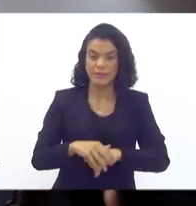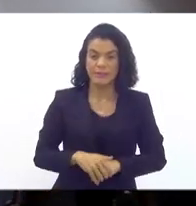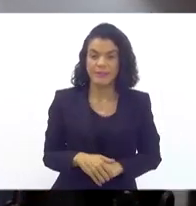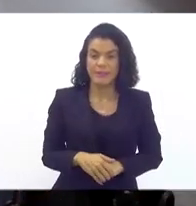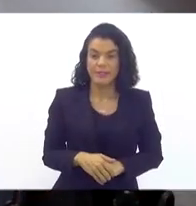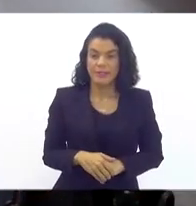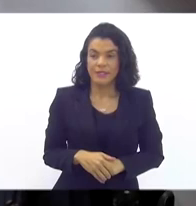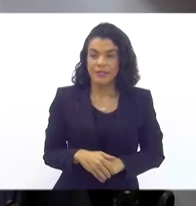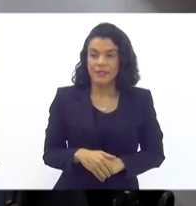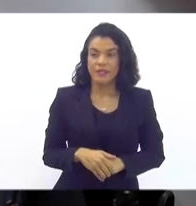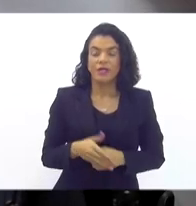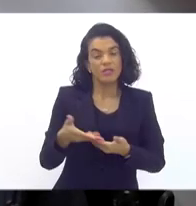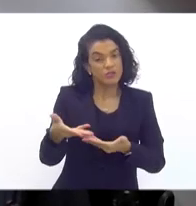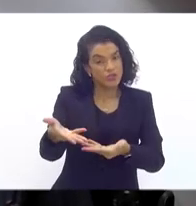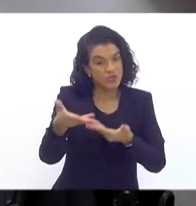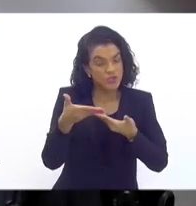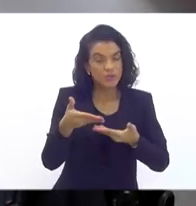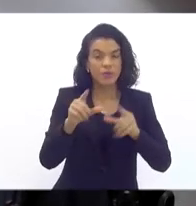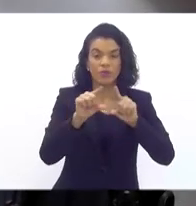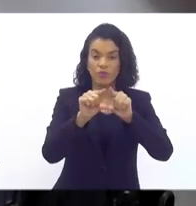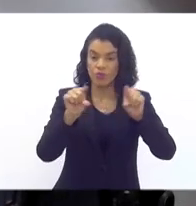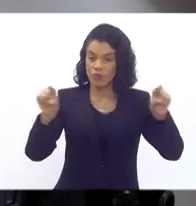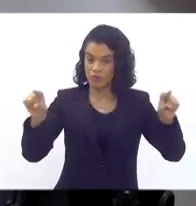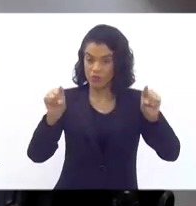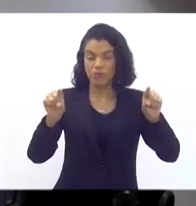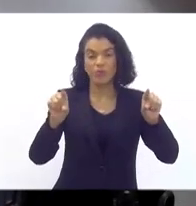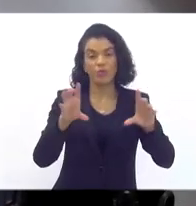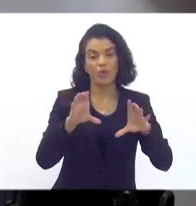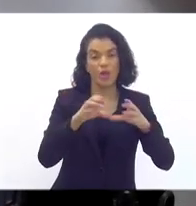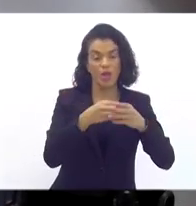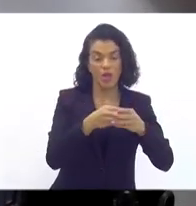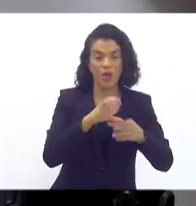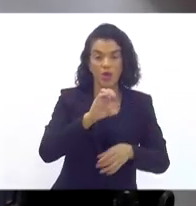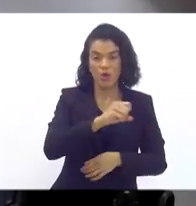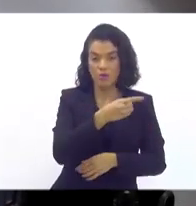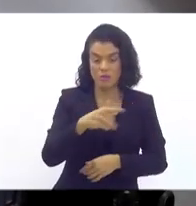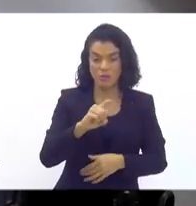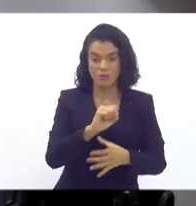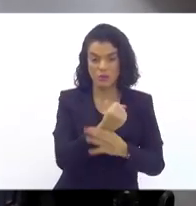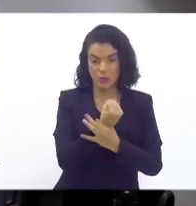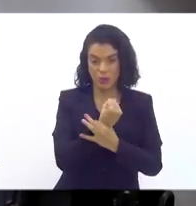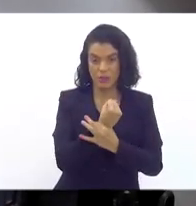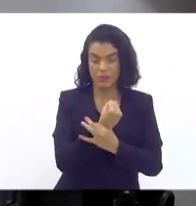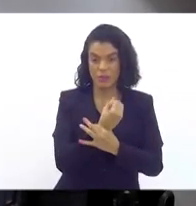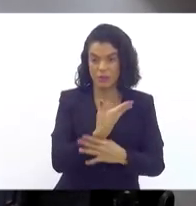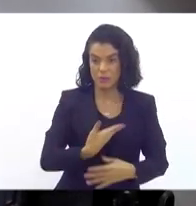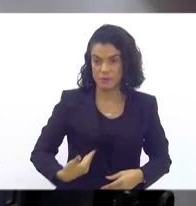comissões chamando mas a titularidade da nossa comissão que tá de segurança